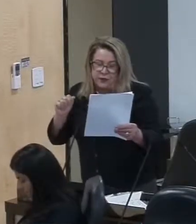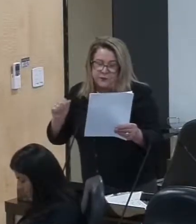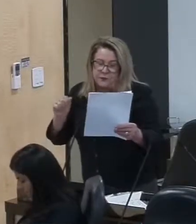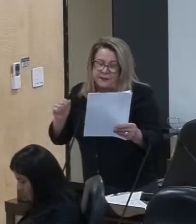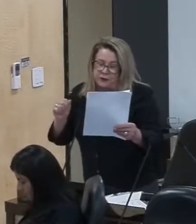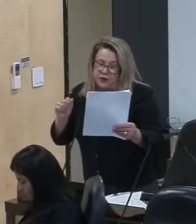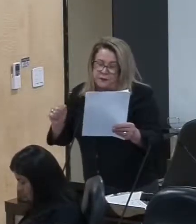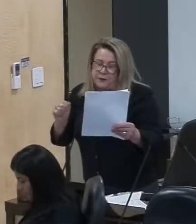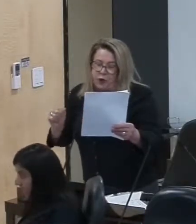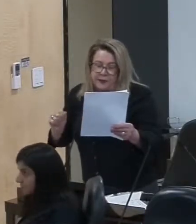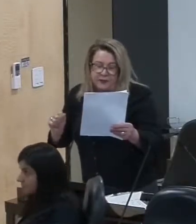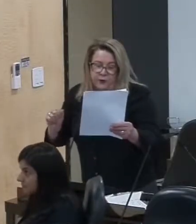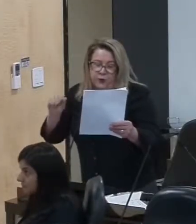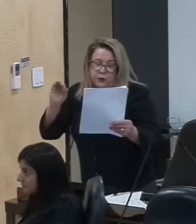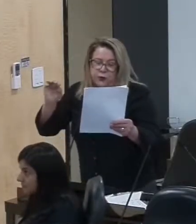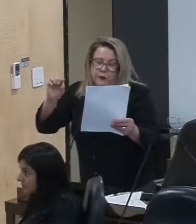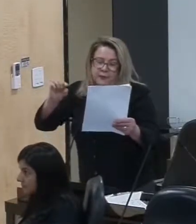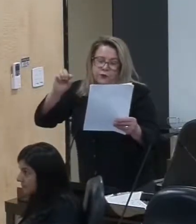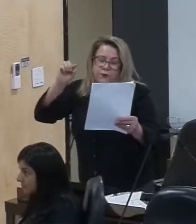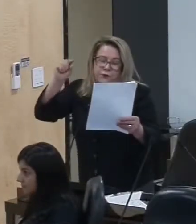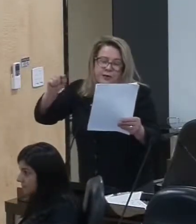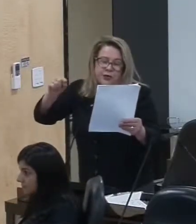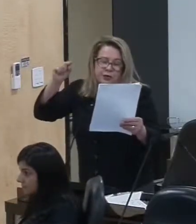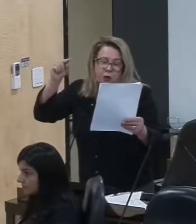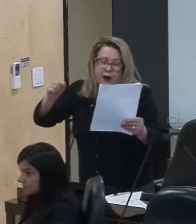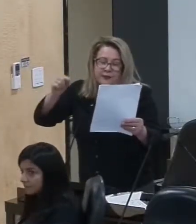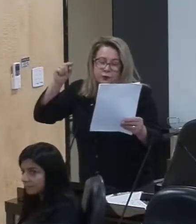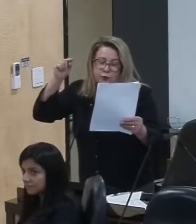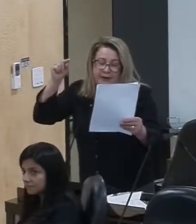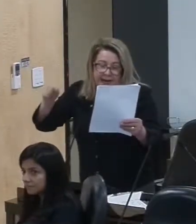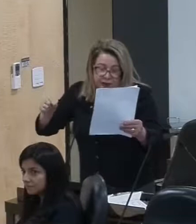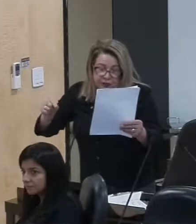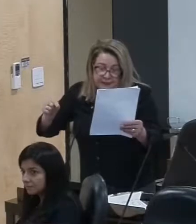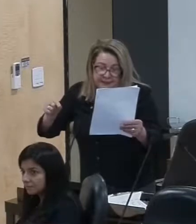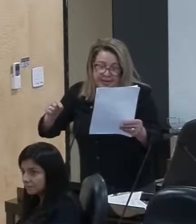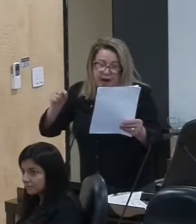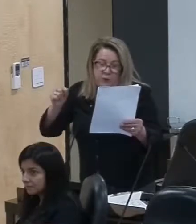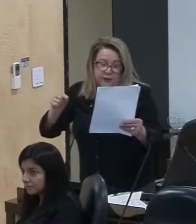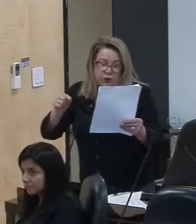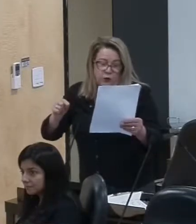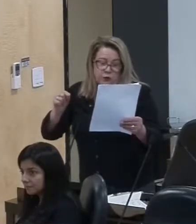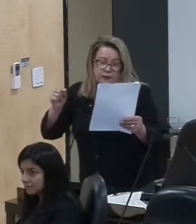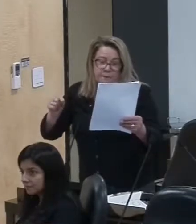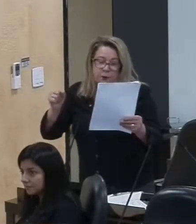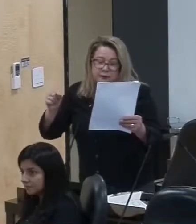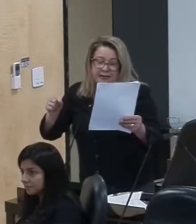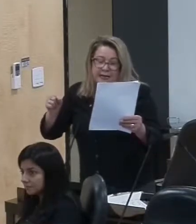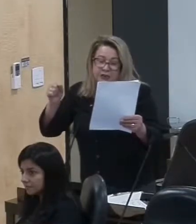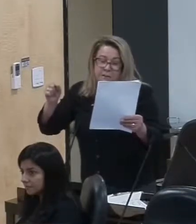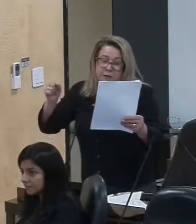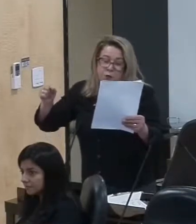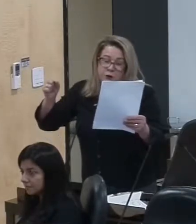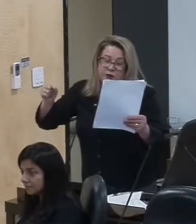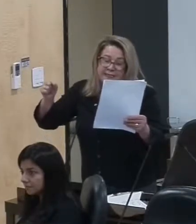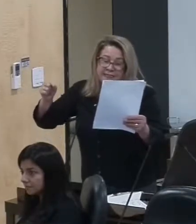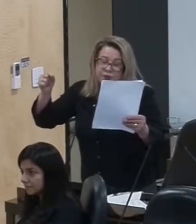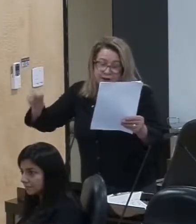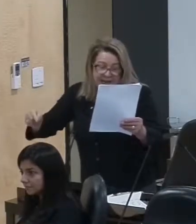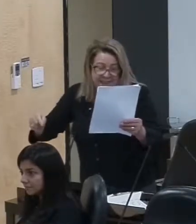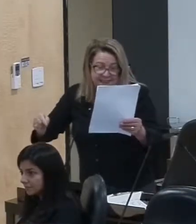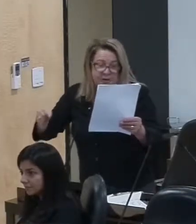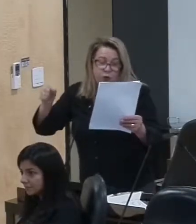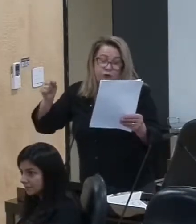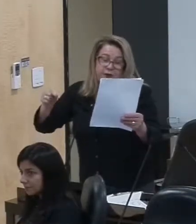De 2005 a 2012, foram construídos 24 creches. Aumentou o número da Bolsa Creche em